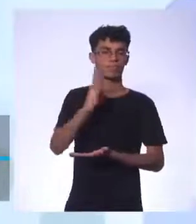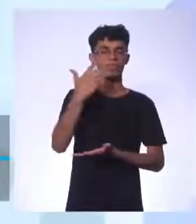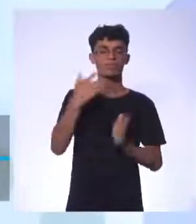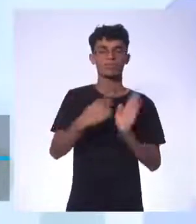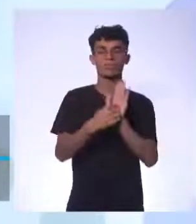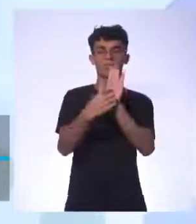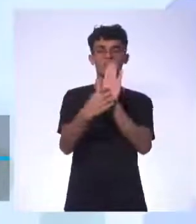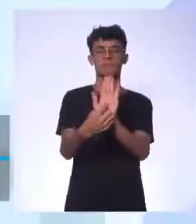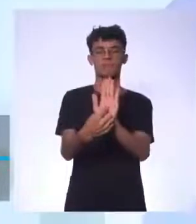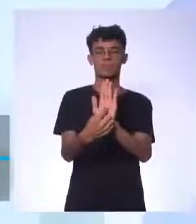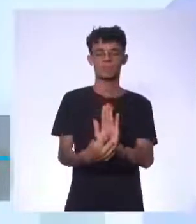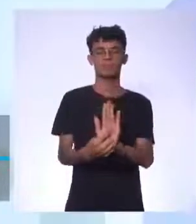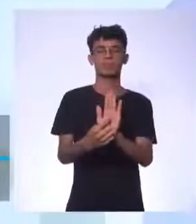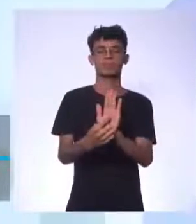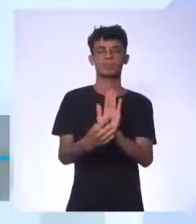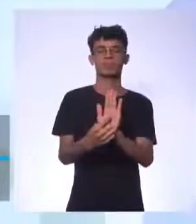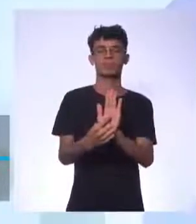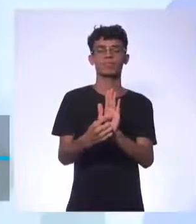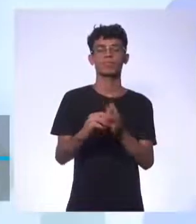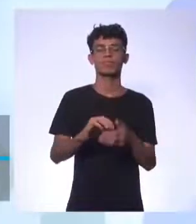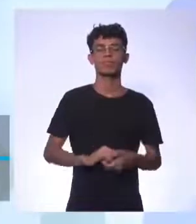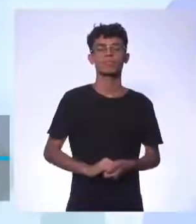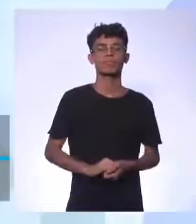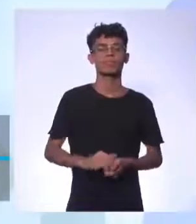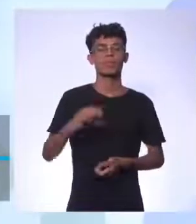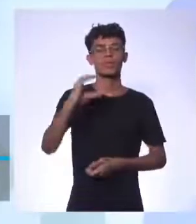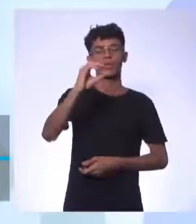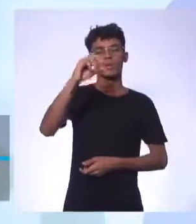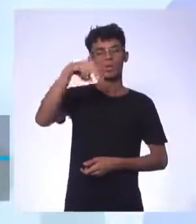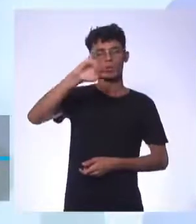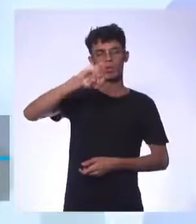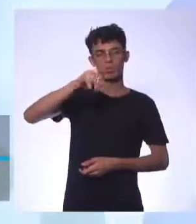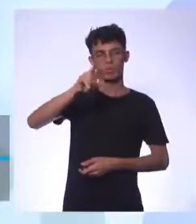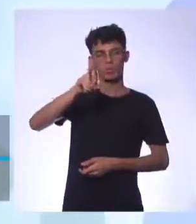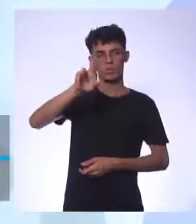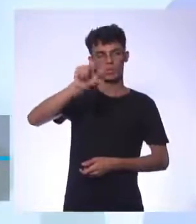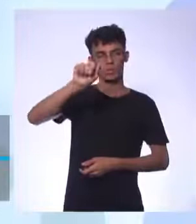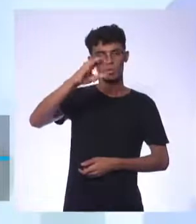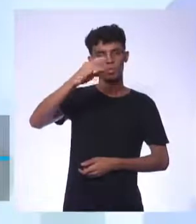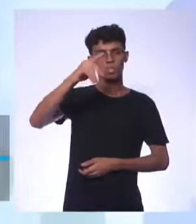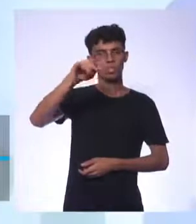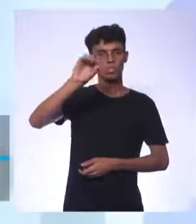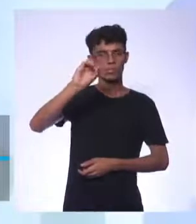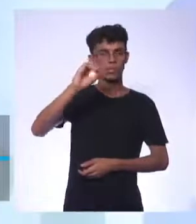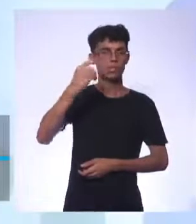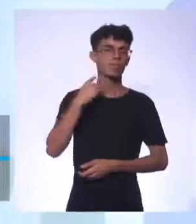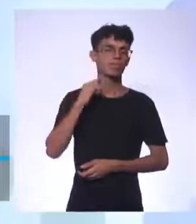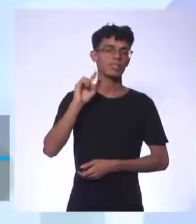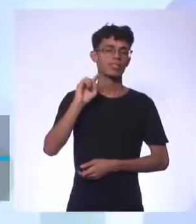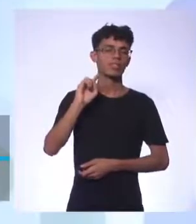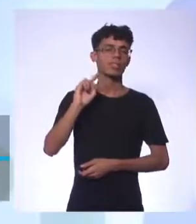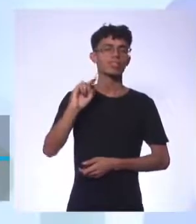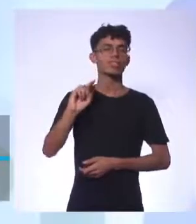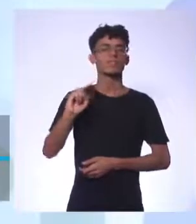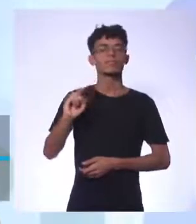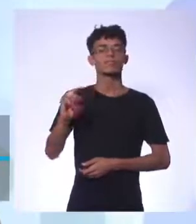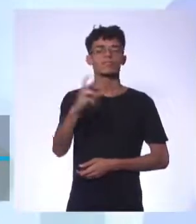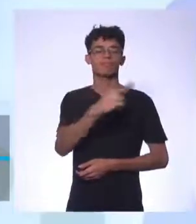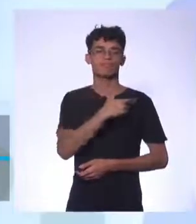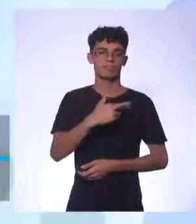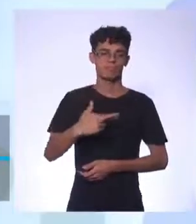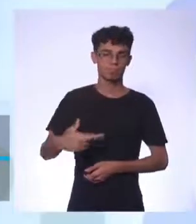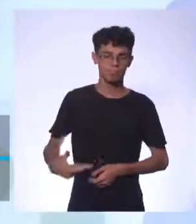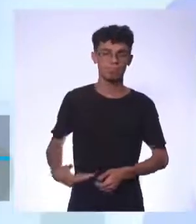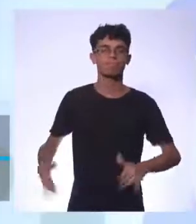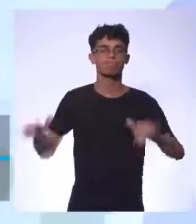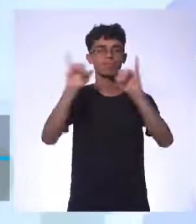das pautas, né, da Conjuração Mineira, um dos pontos que eles defendiam era a proclamação da República, né, com